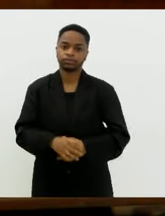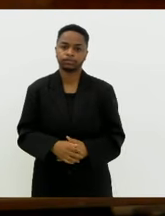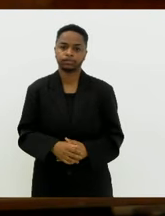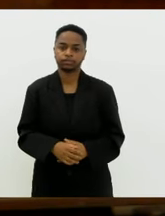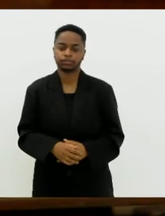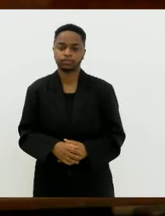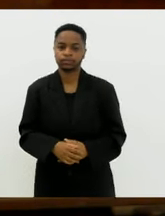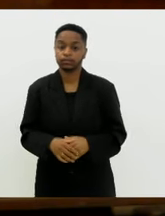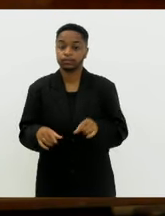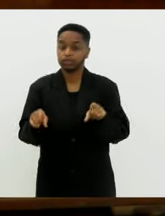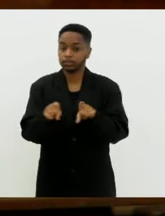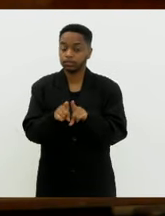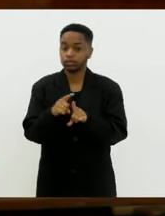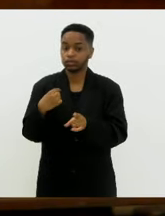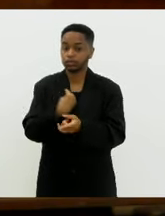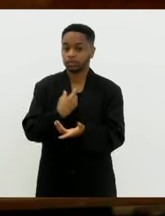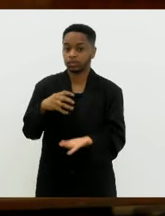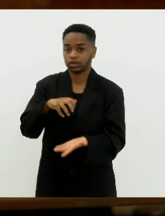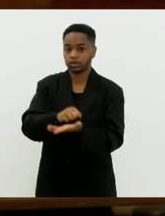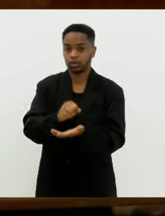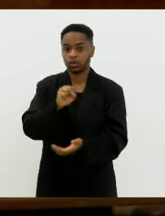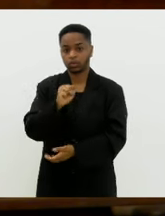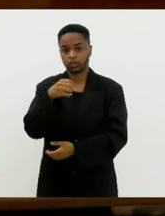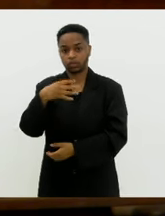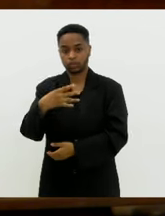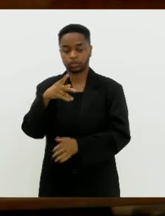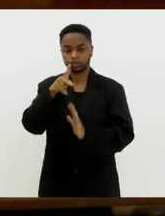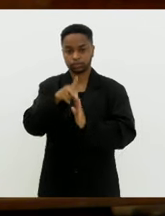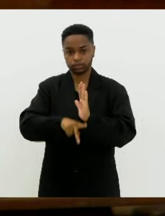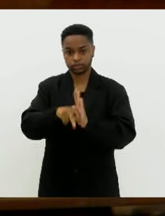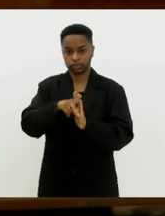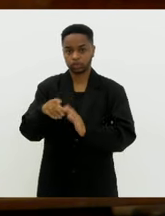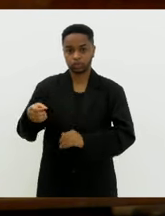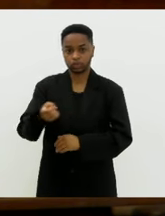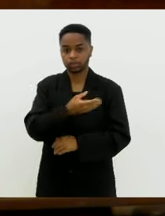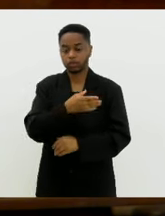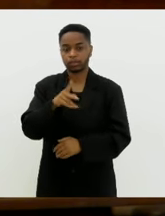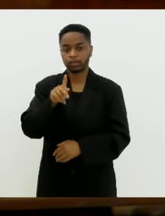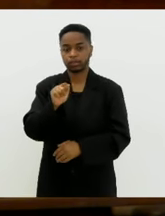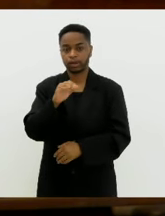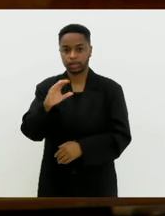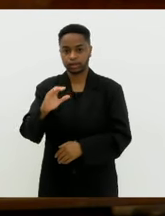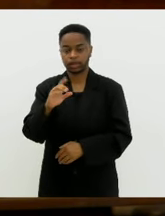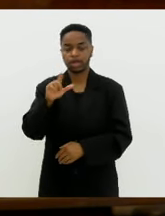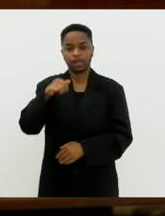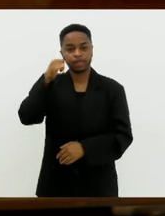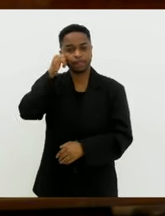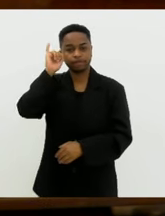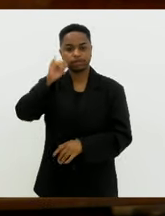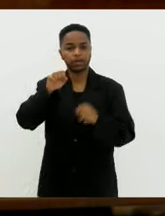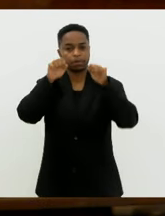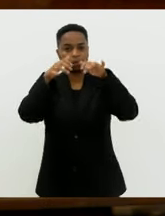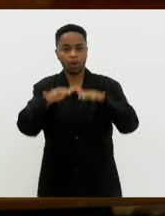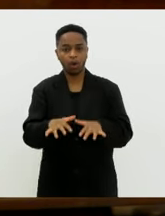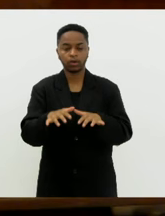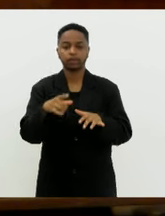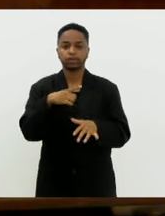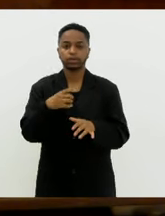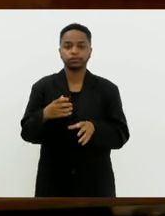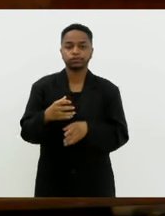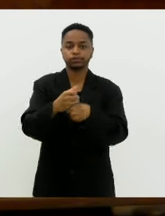Também cadastramos 84 projetos no novo PAC para prevenção a desastres, somando